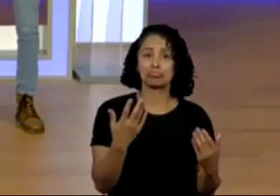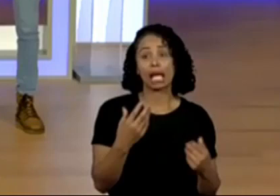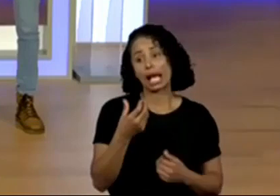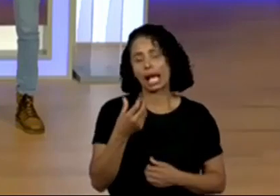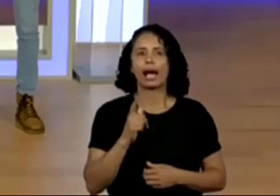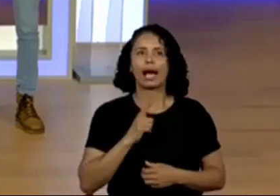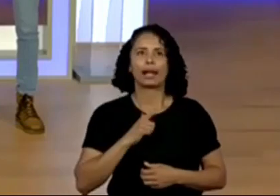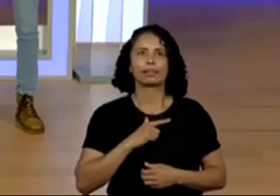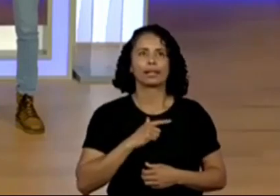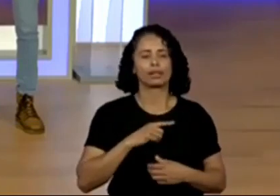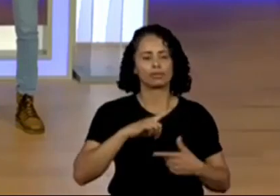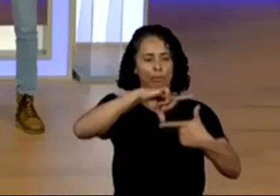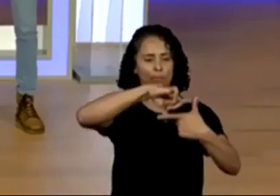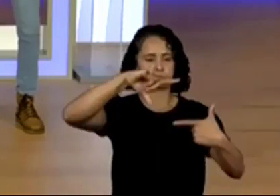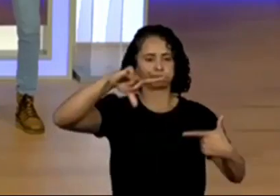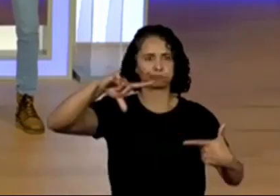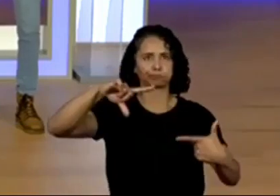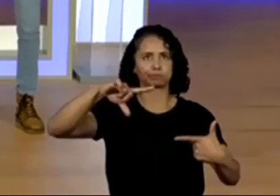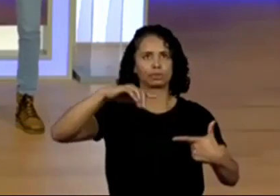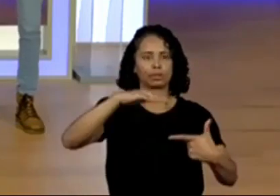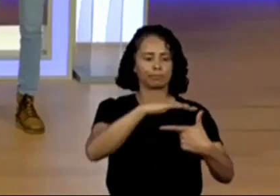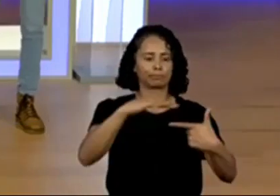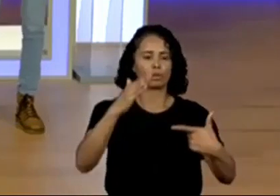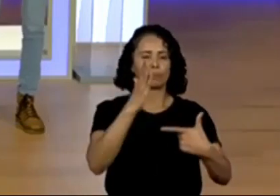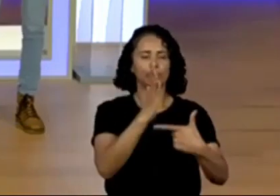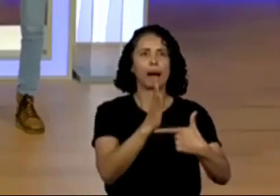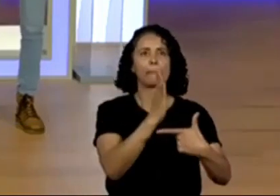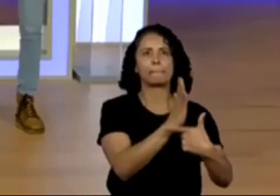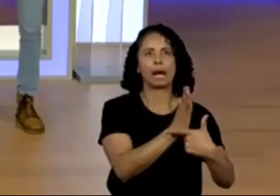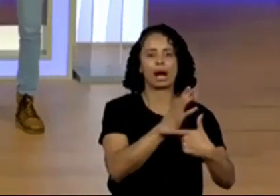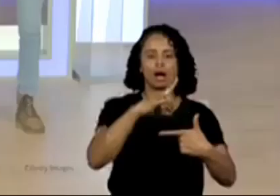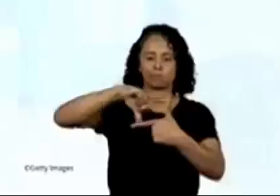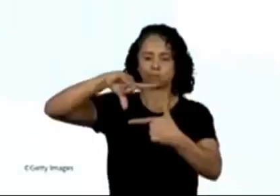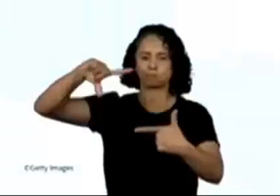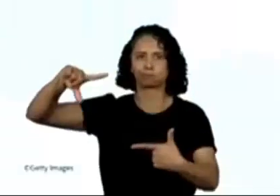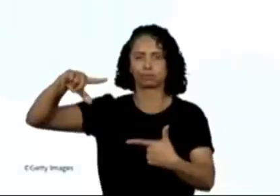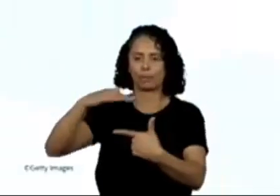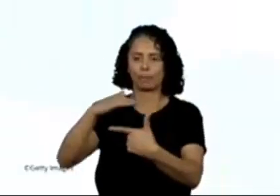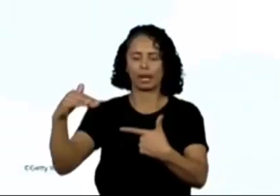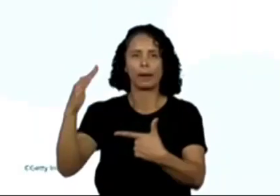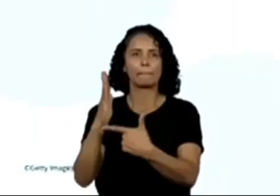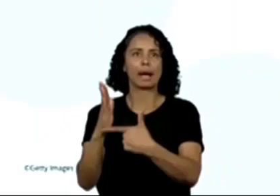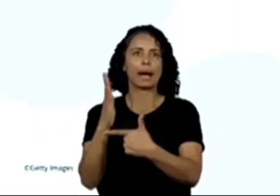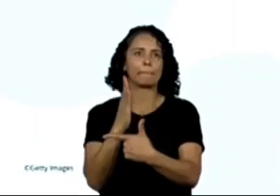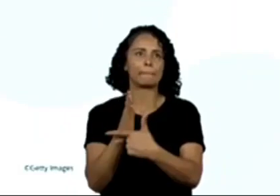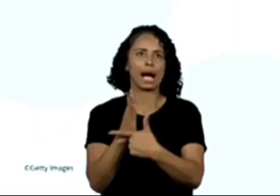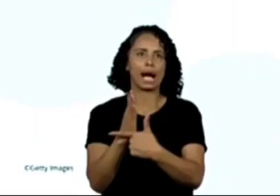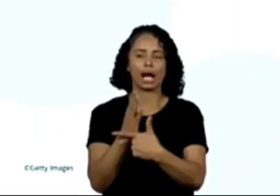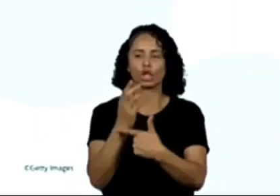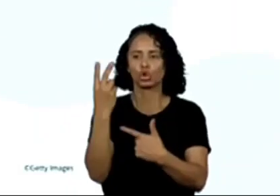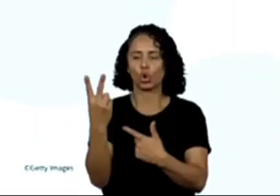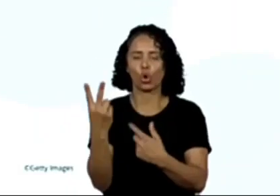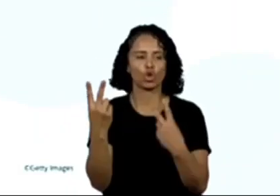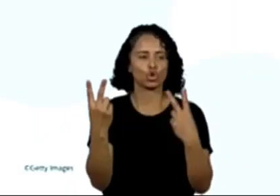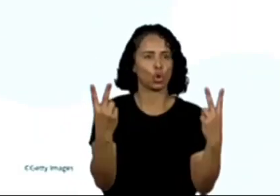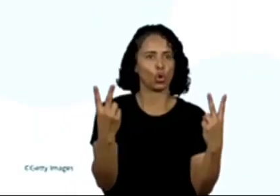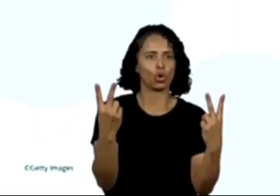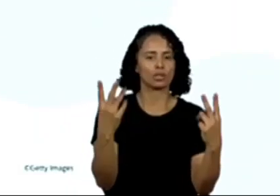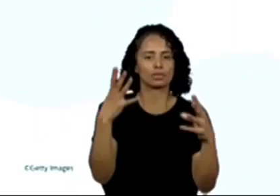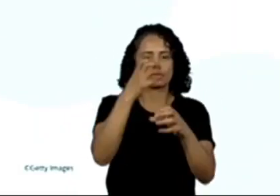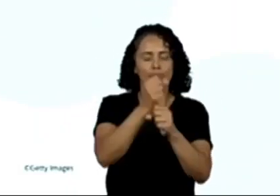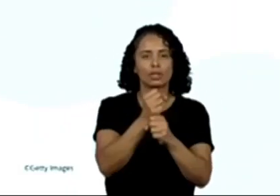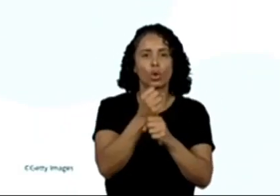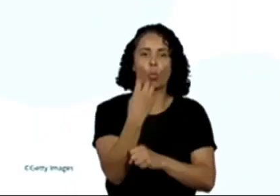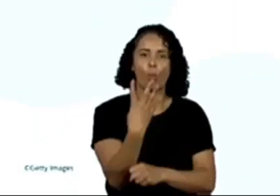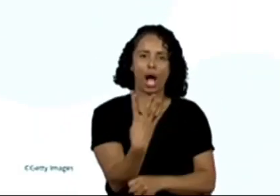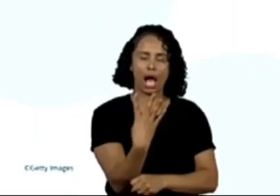2 pizzas. Beleza, só que eu vou fazer de outra forma. Sim. Eu vou olhar o todo. Sim. Quando eu falo todo aí, eu estou vendo 12, eu estou